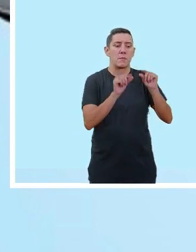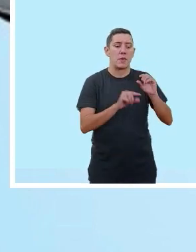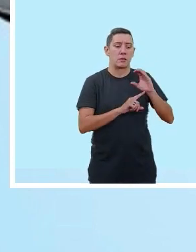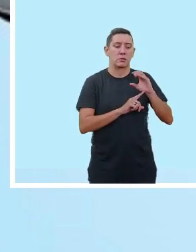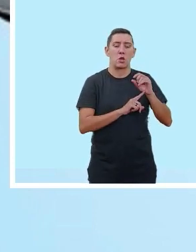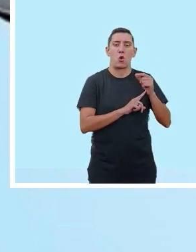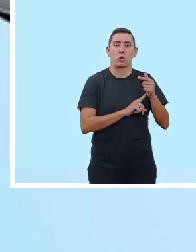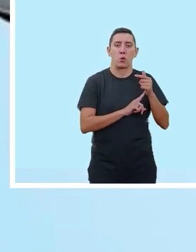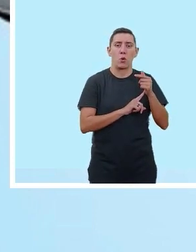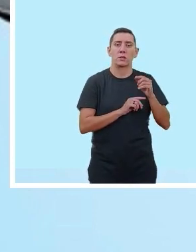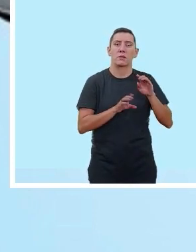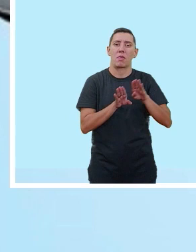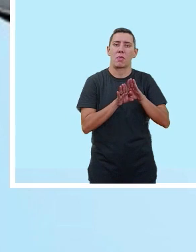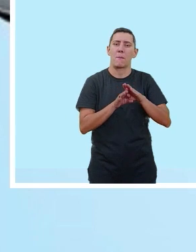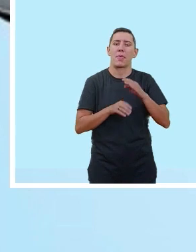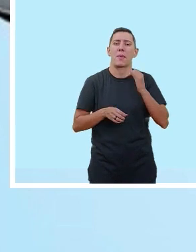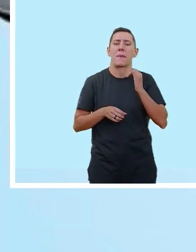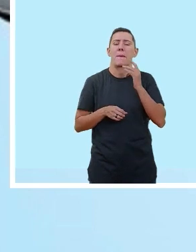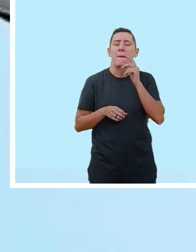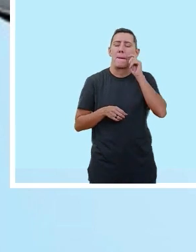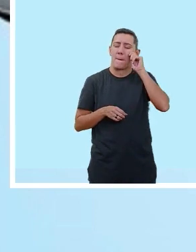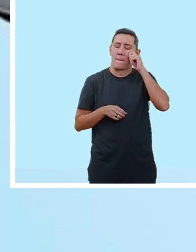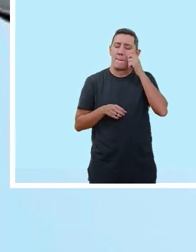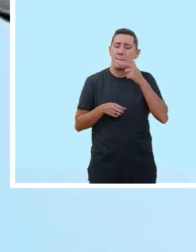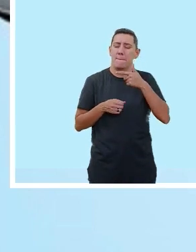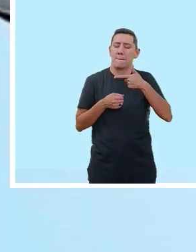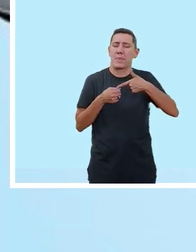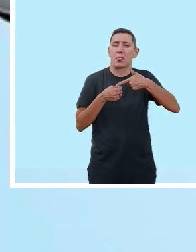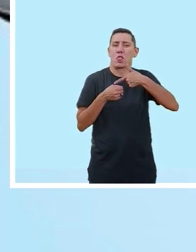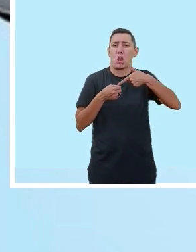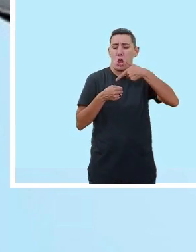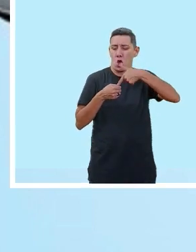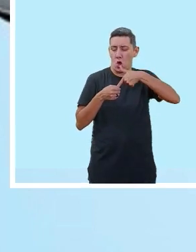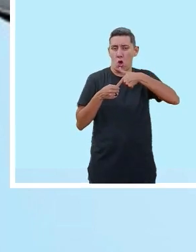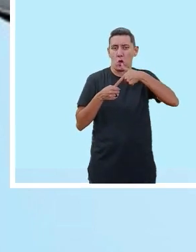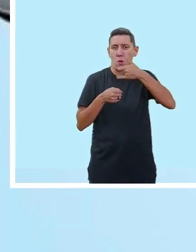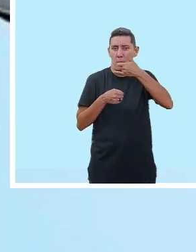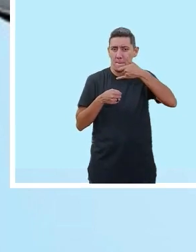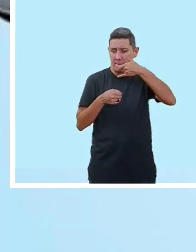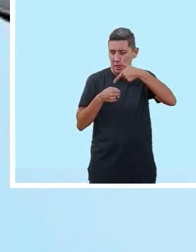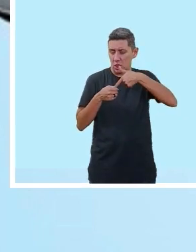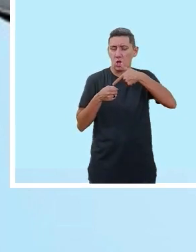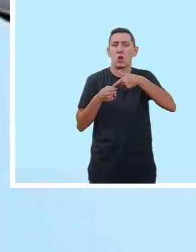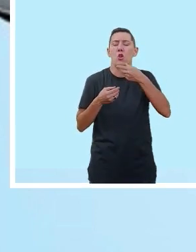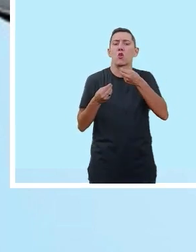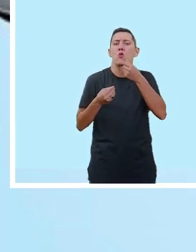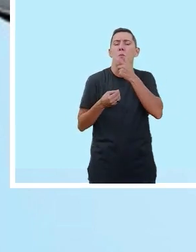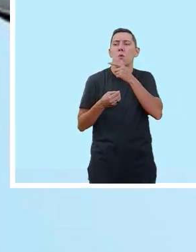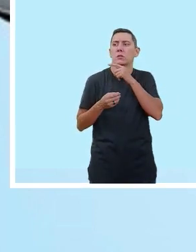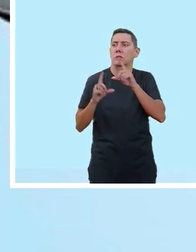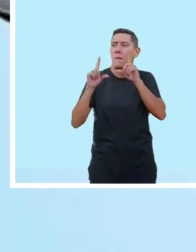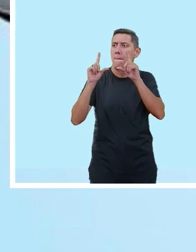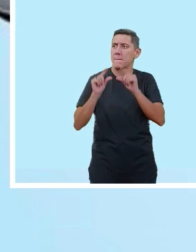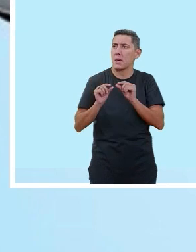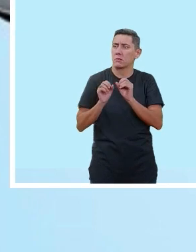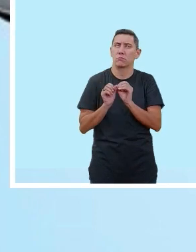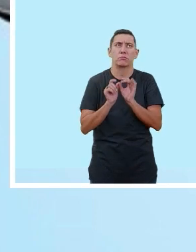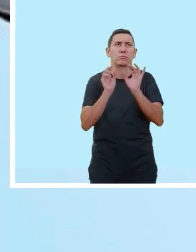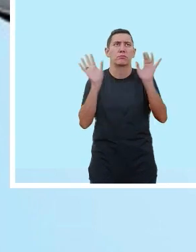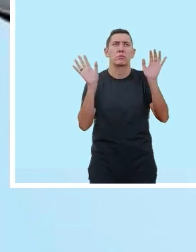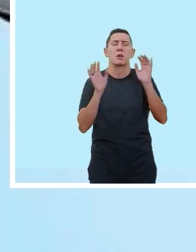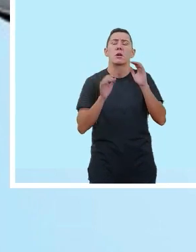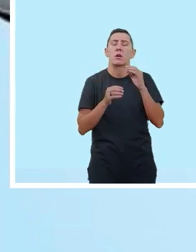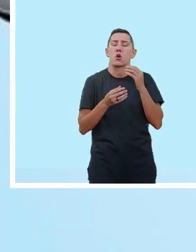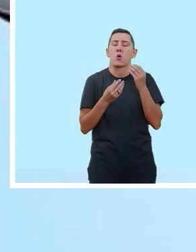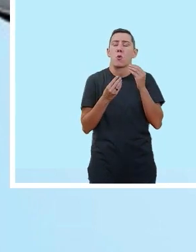petróleo. Então, esse é um tópico que nós temos que tratar. A gente tem que atuar diretamente na geração de energia elétrica. Esse é uma